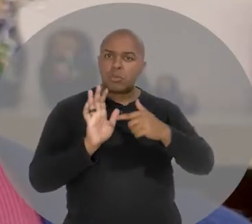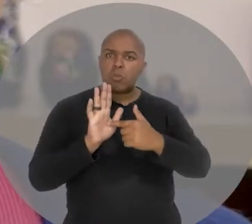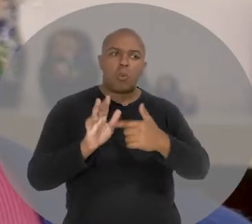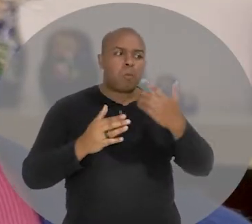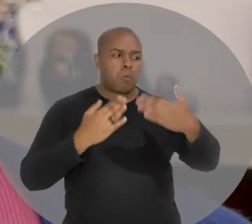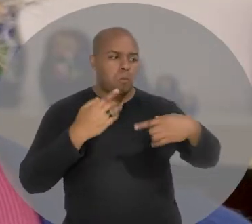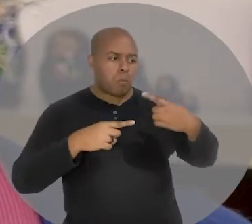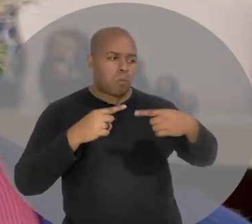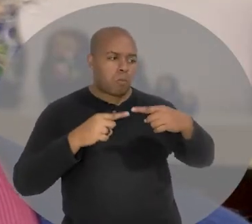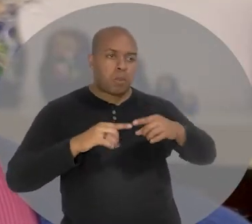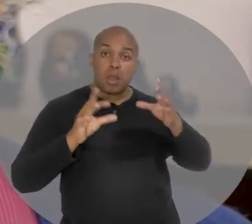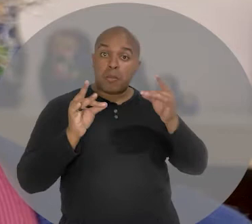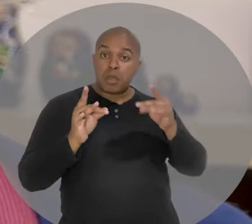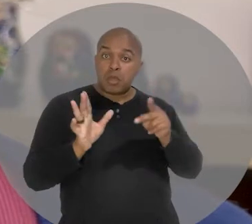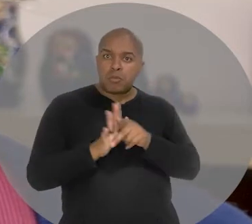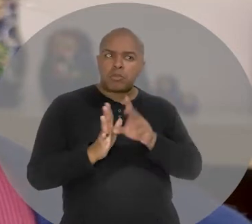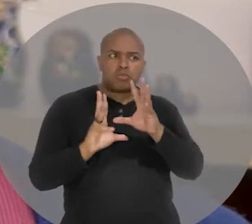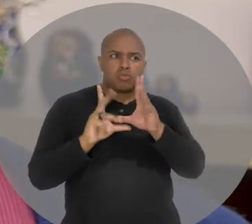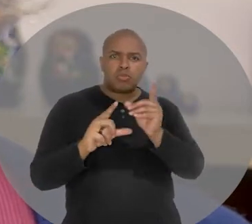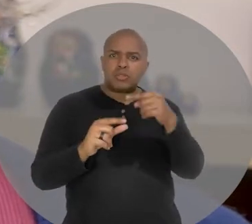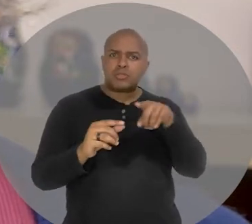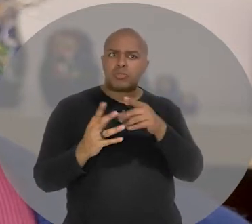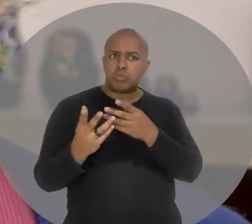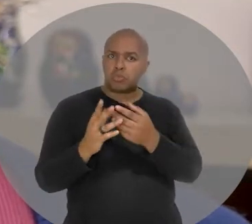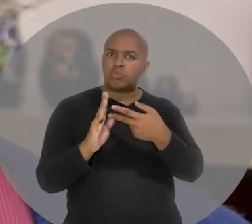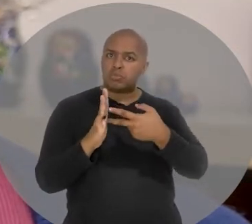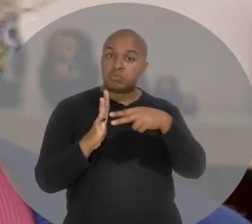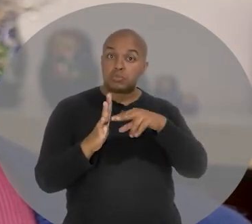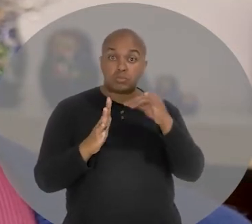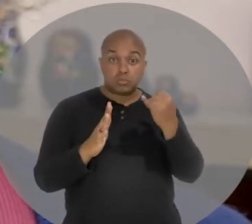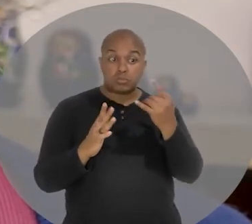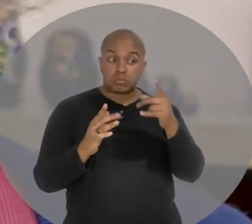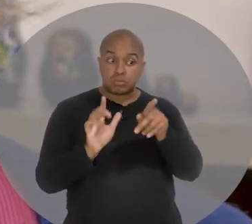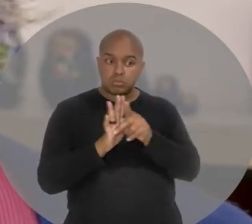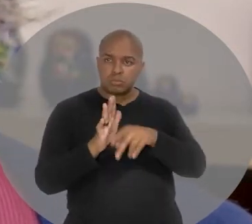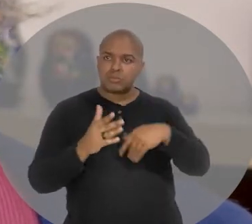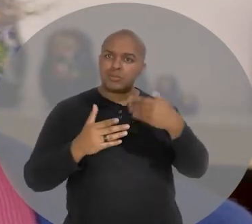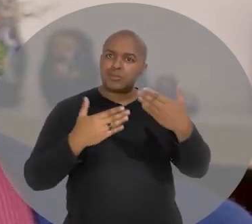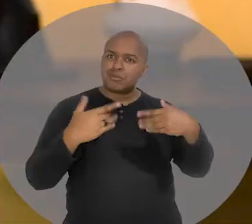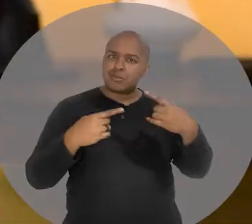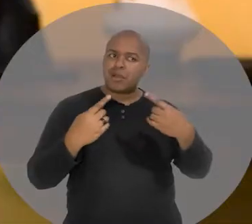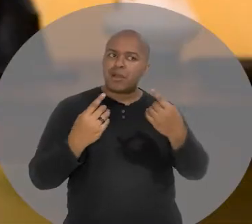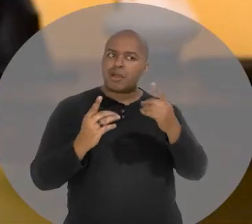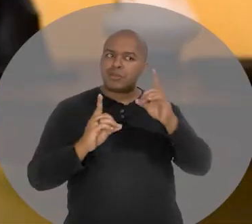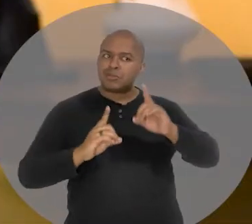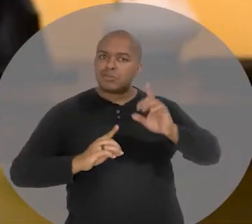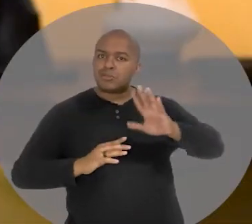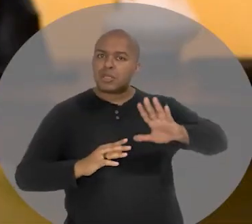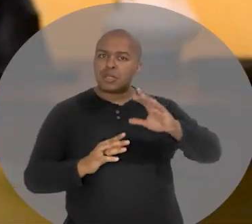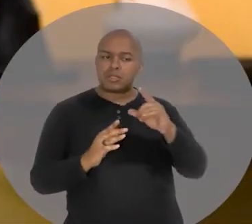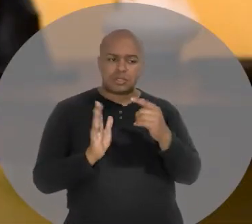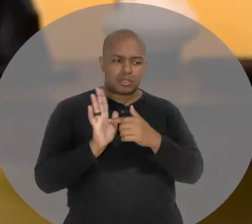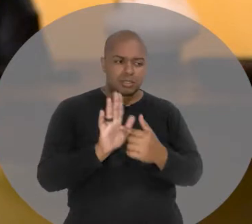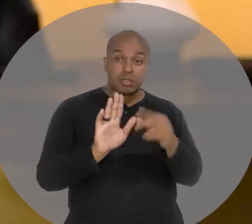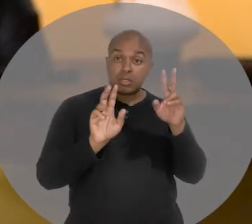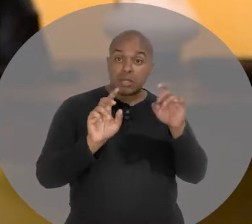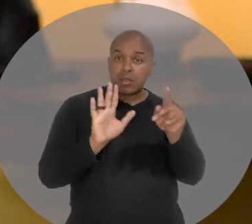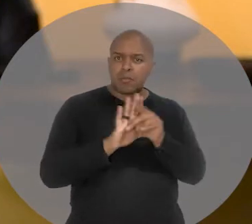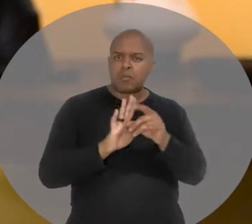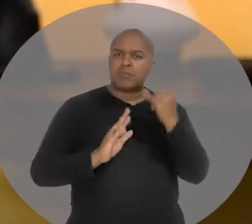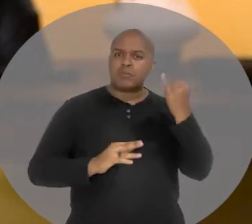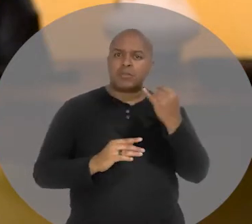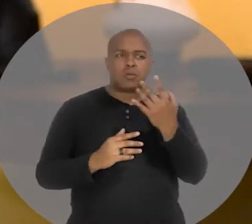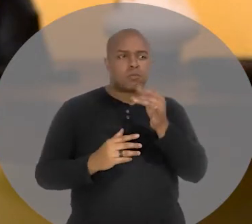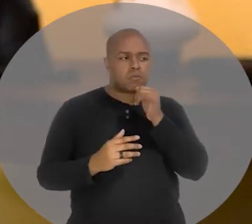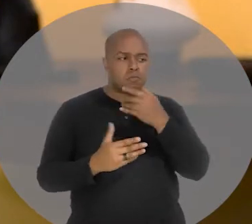discussão específica, todas elas muito significativas para se discutir a deficiência. Trazendo temas importantes como as